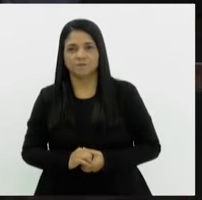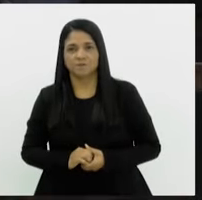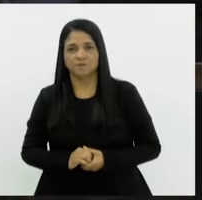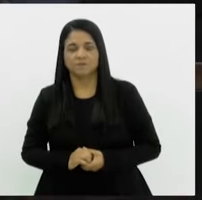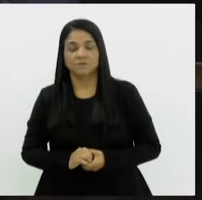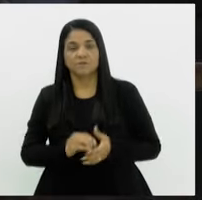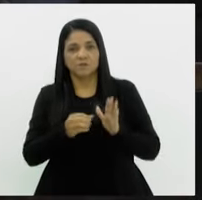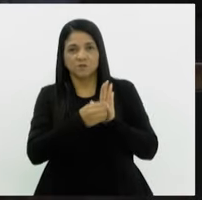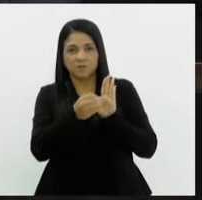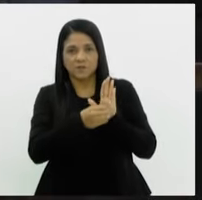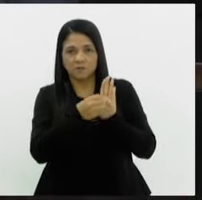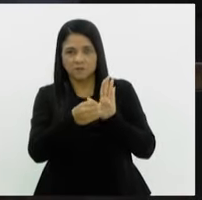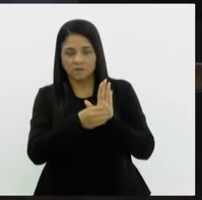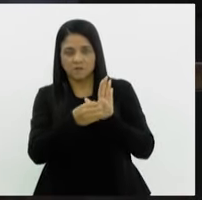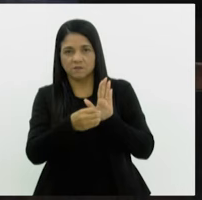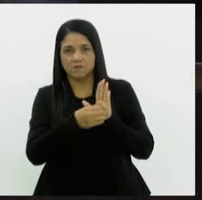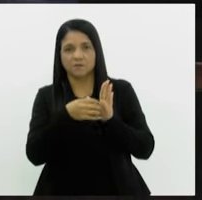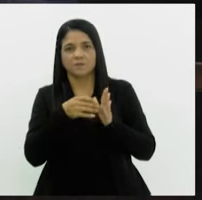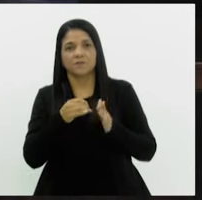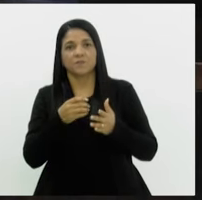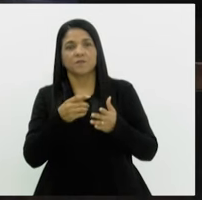Com os pareceres emitidos,